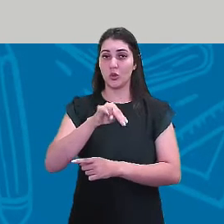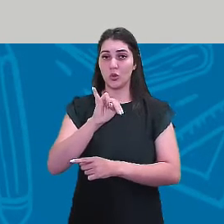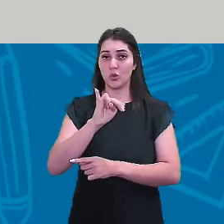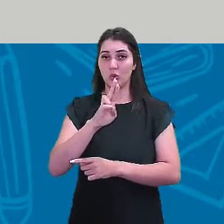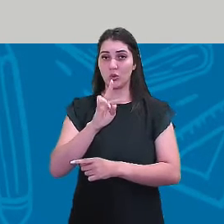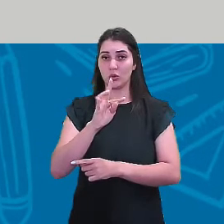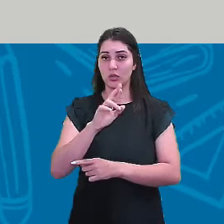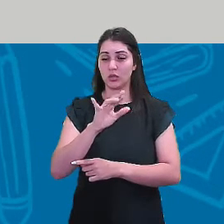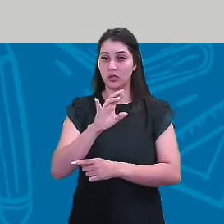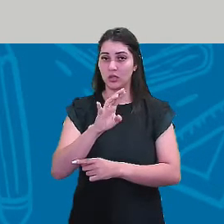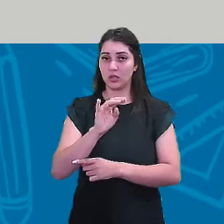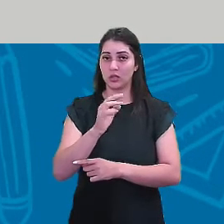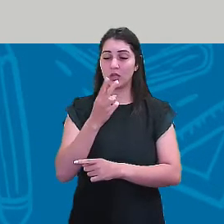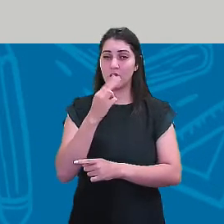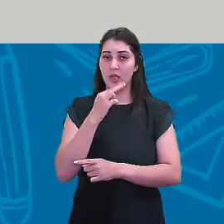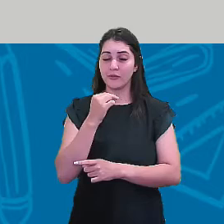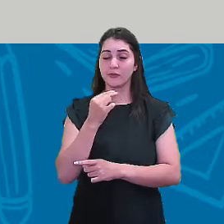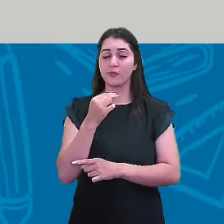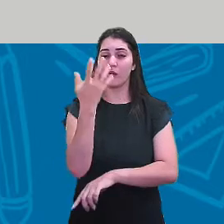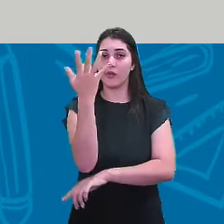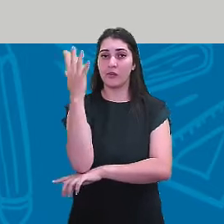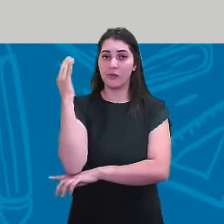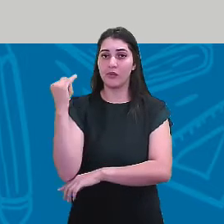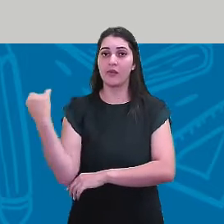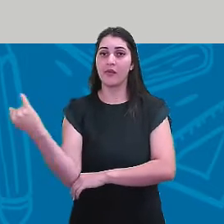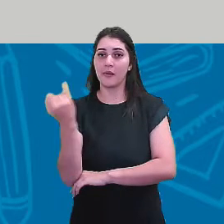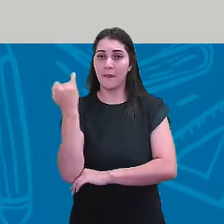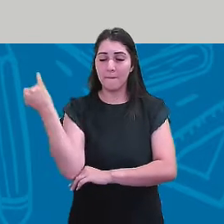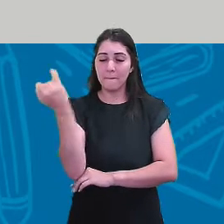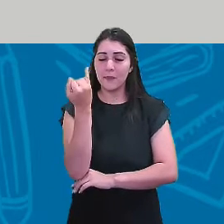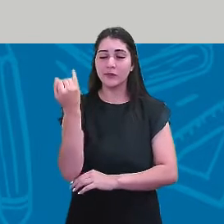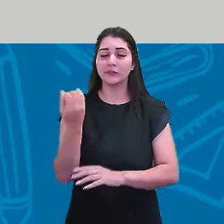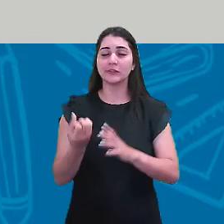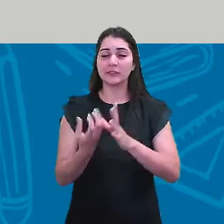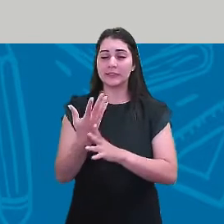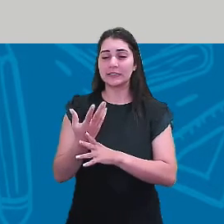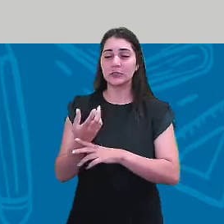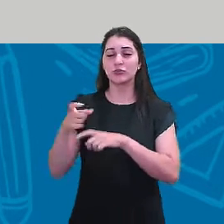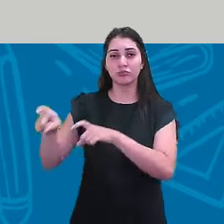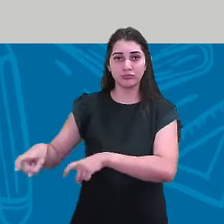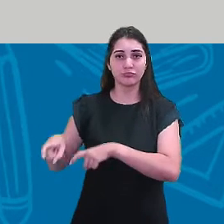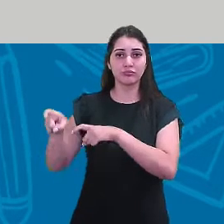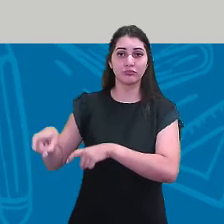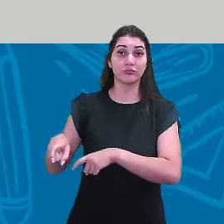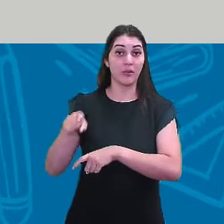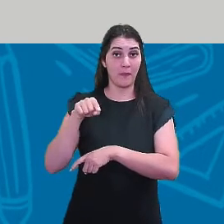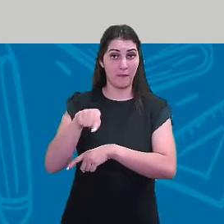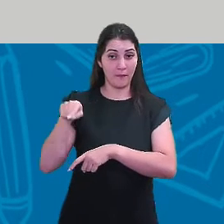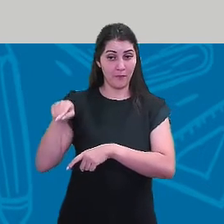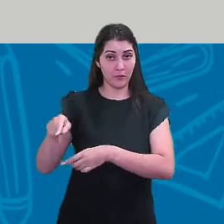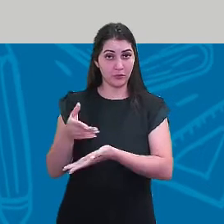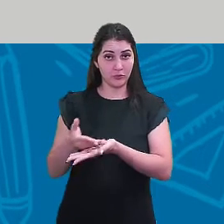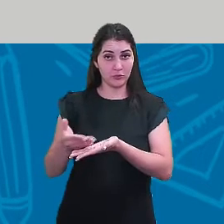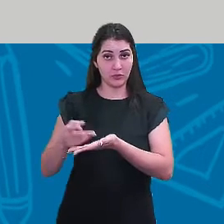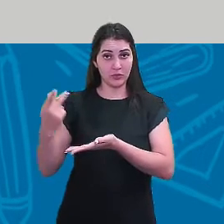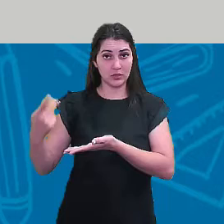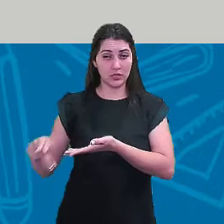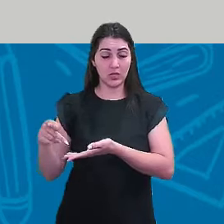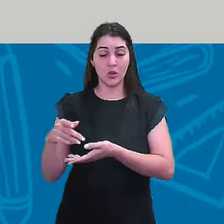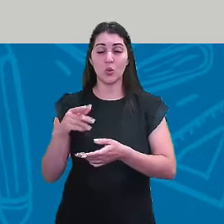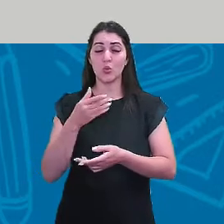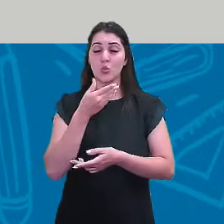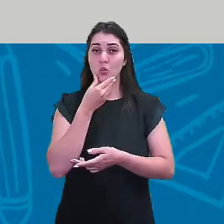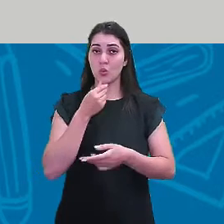é um importante elemento na produção agrícola, pois é a partir dele que o homem